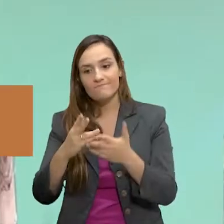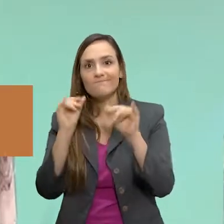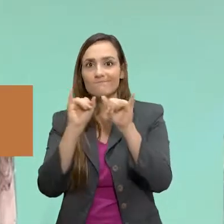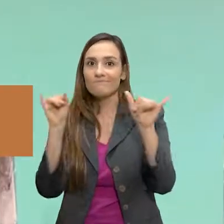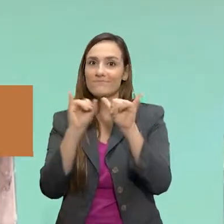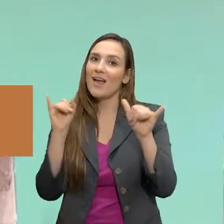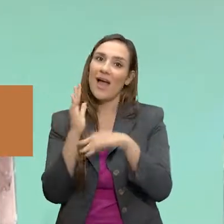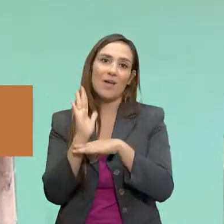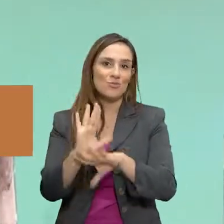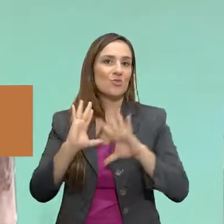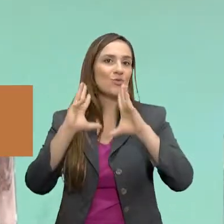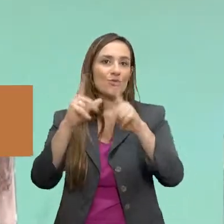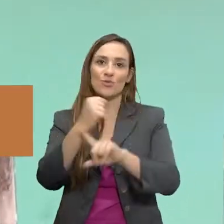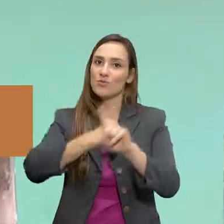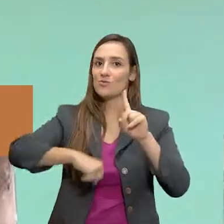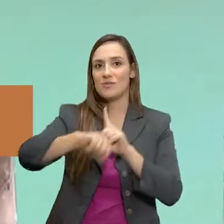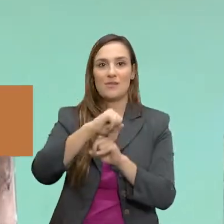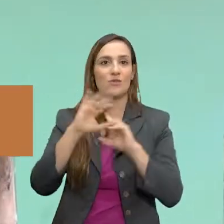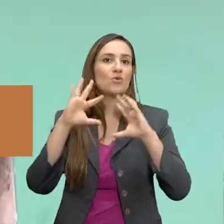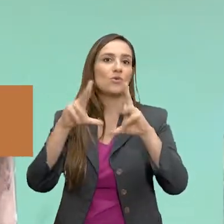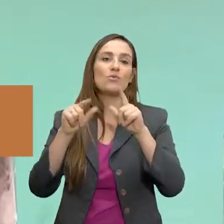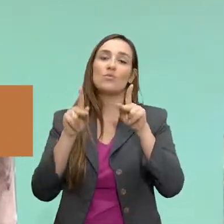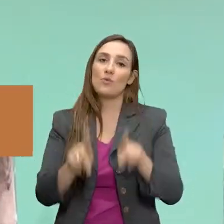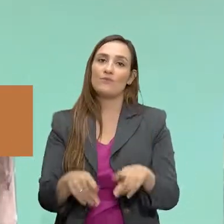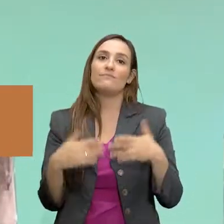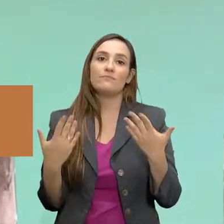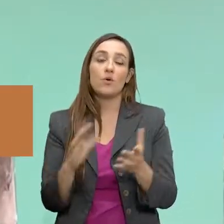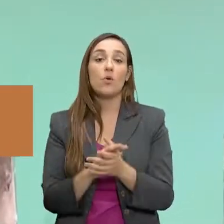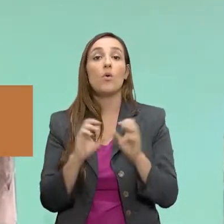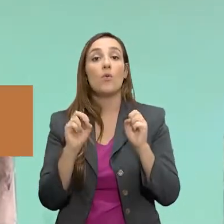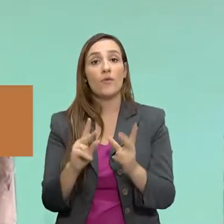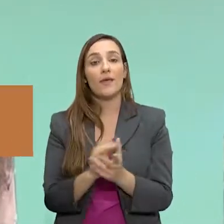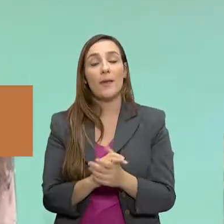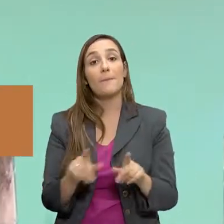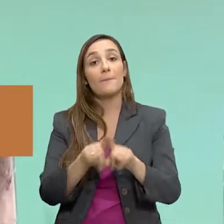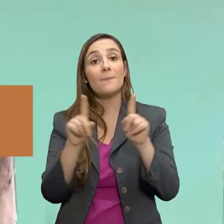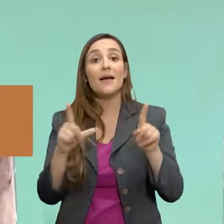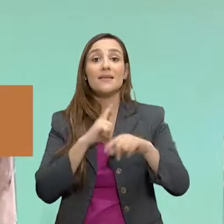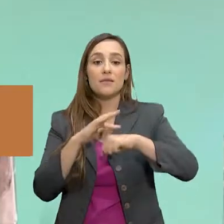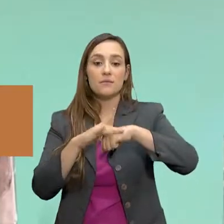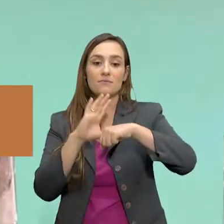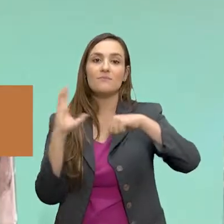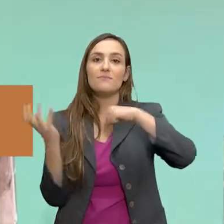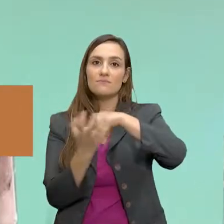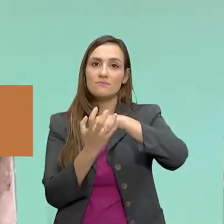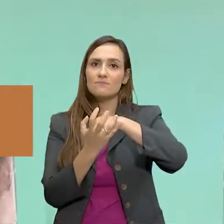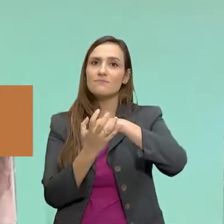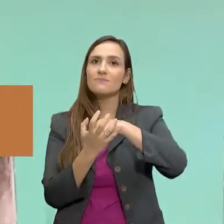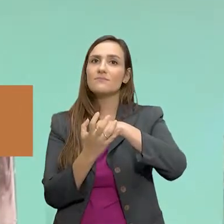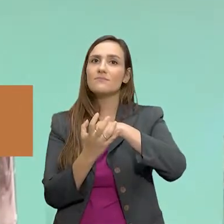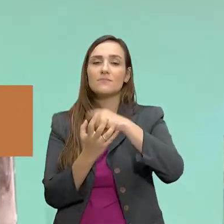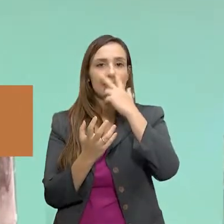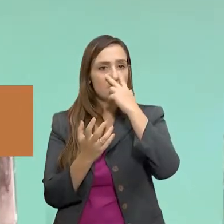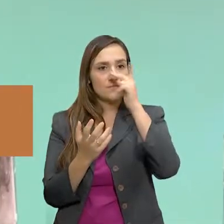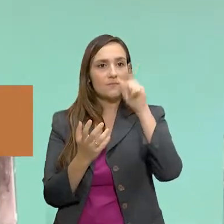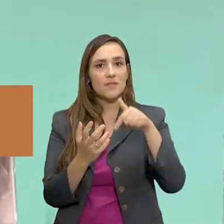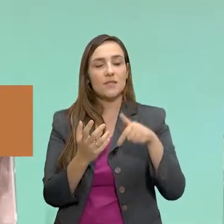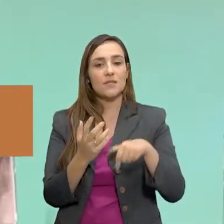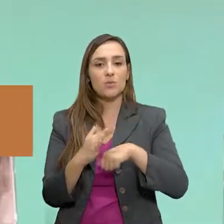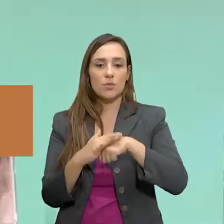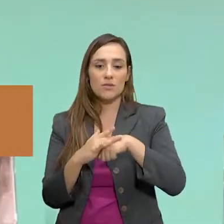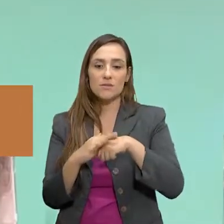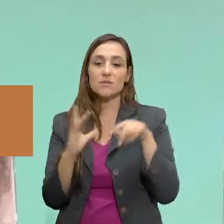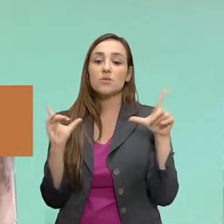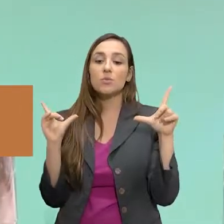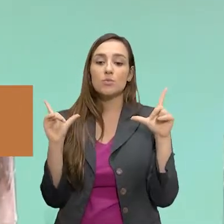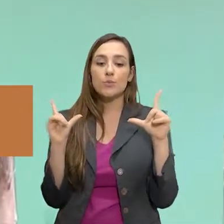em prática, soma para todas as pessoas, né, para toda a população. Bom, a pandemia da Covid ela tem caminhado para ser uma doença